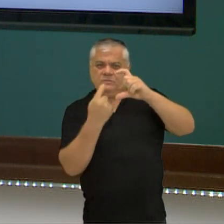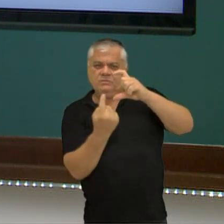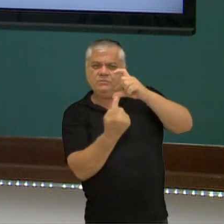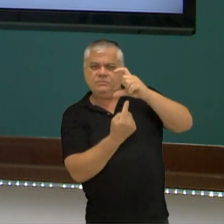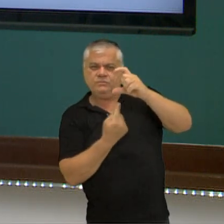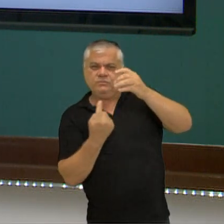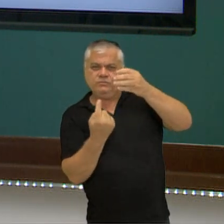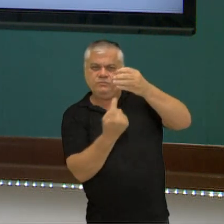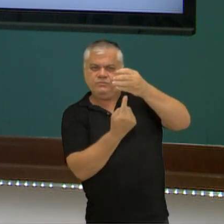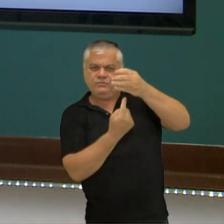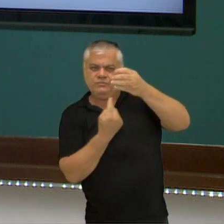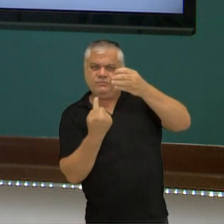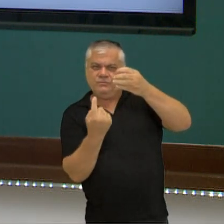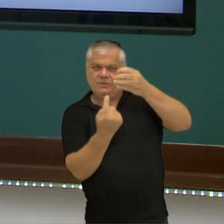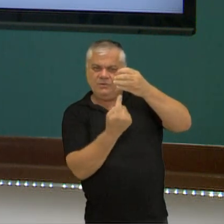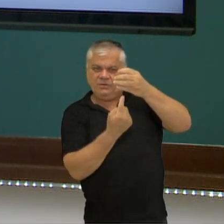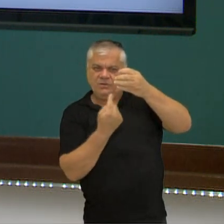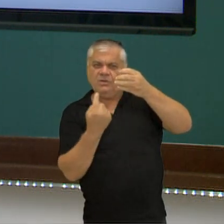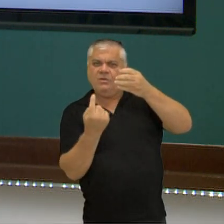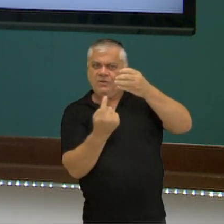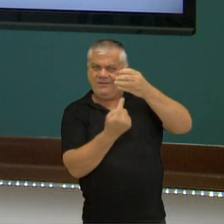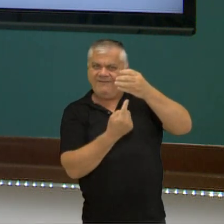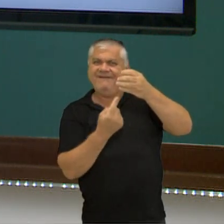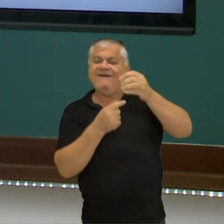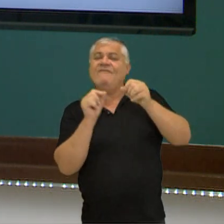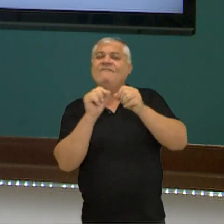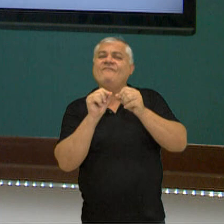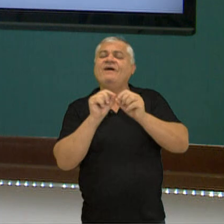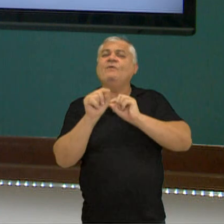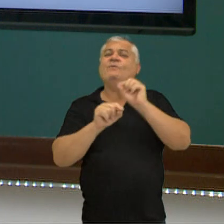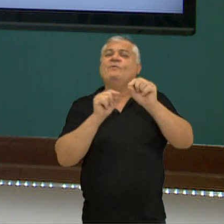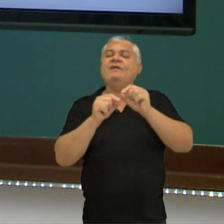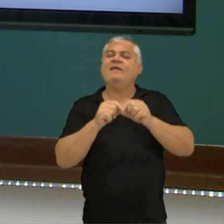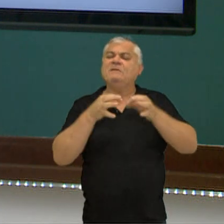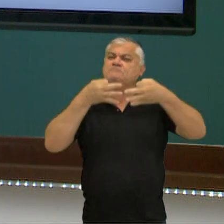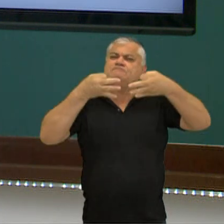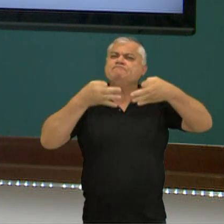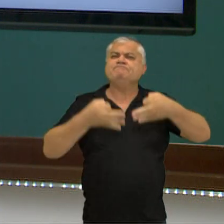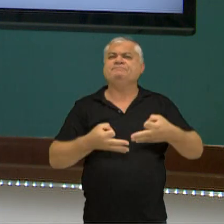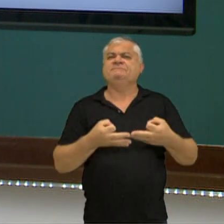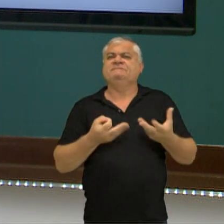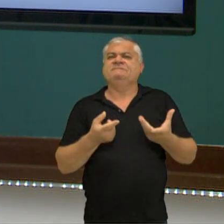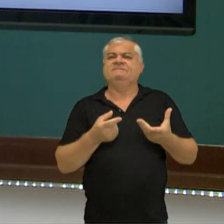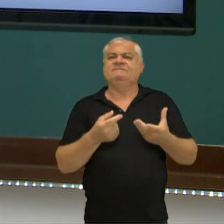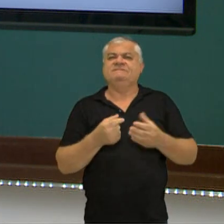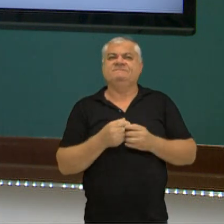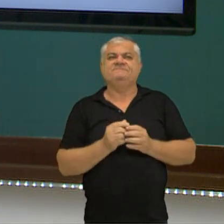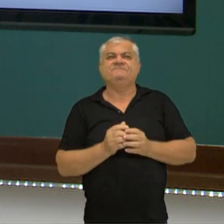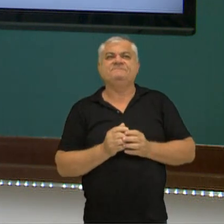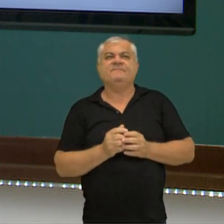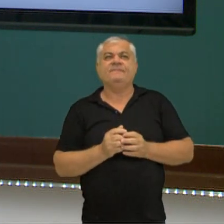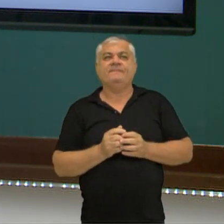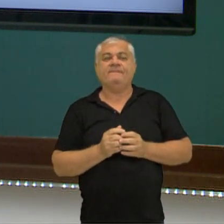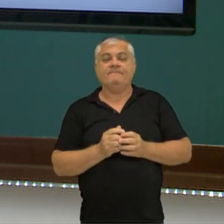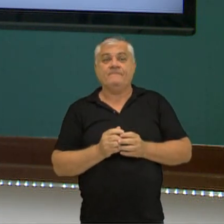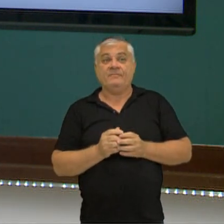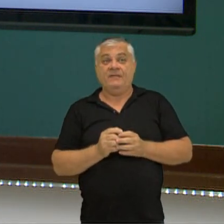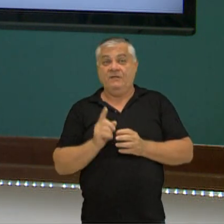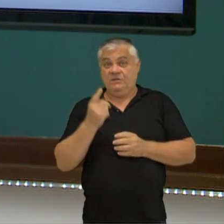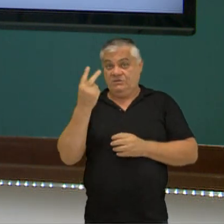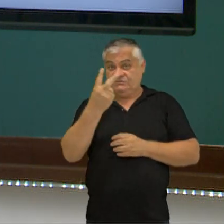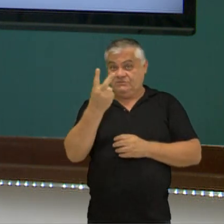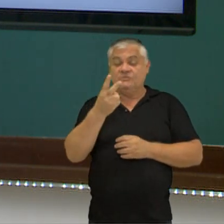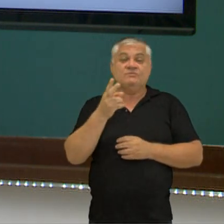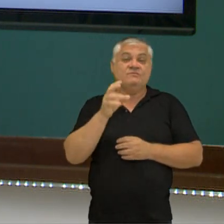em torno do eixo e o giro dele vai formar exatamente o formato de um cilindro. Nesse caso